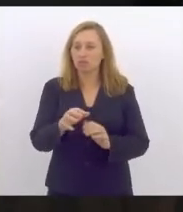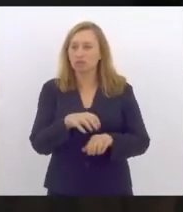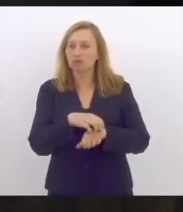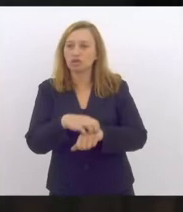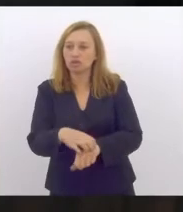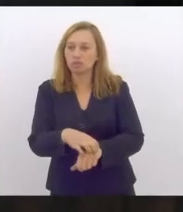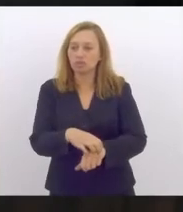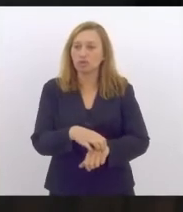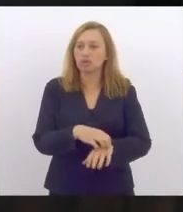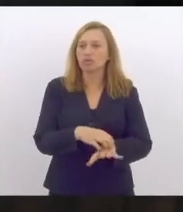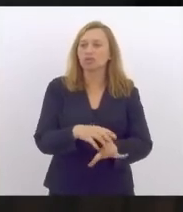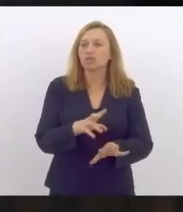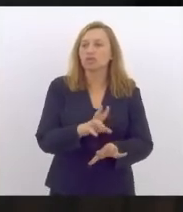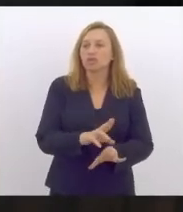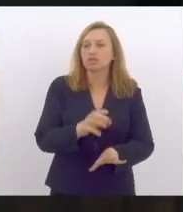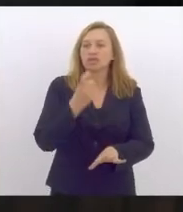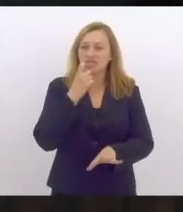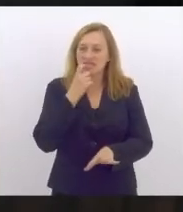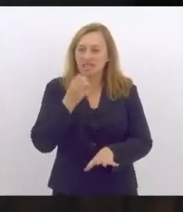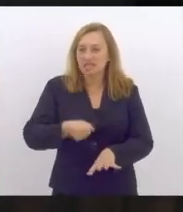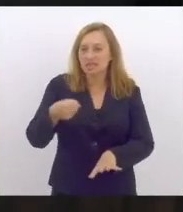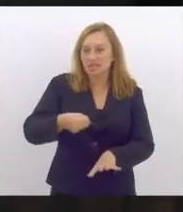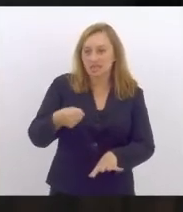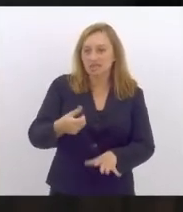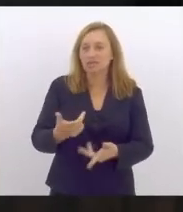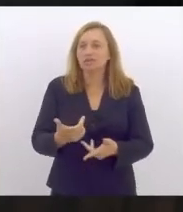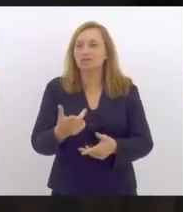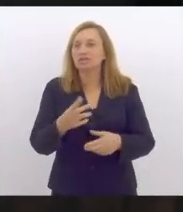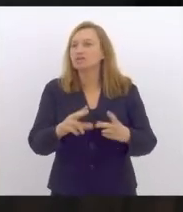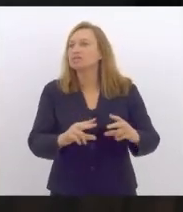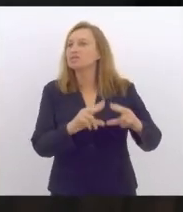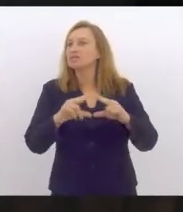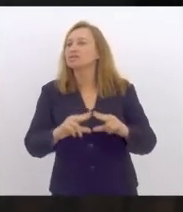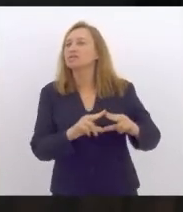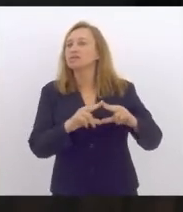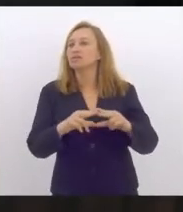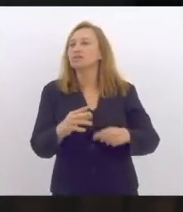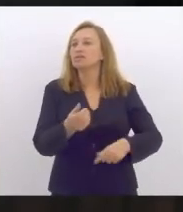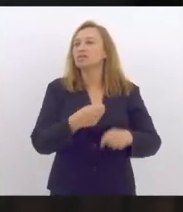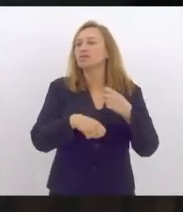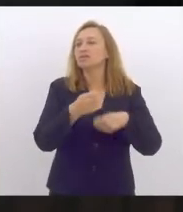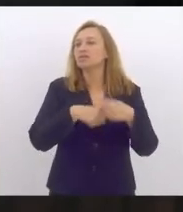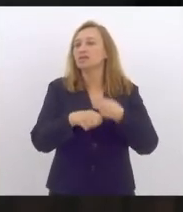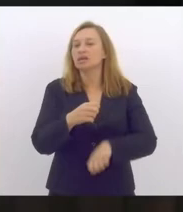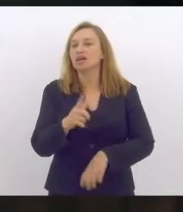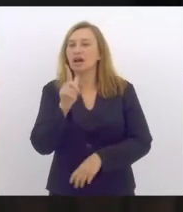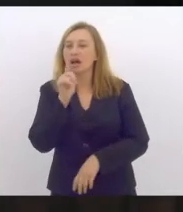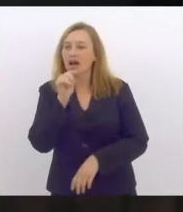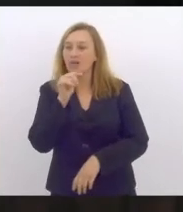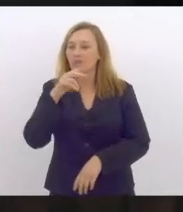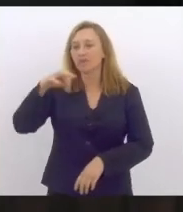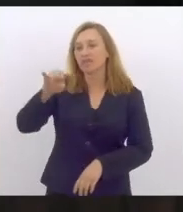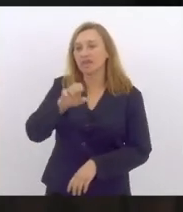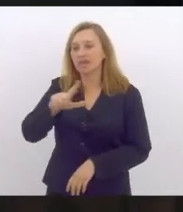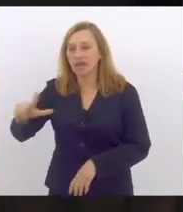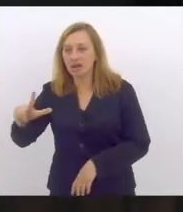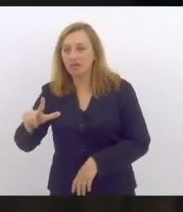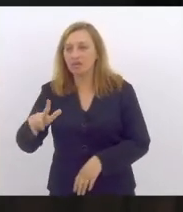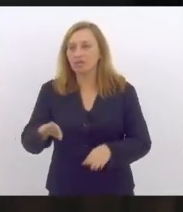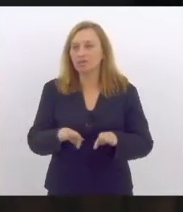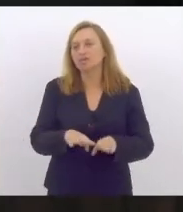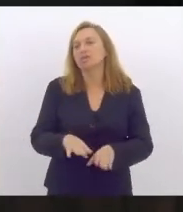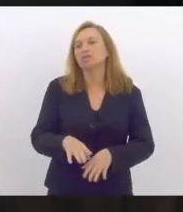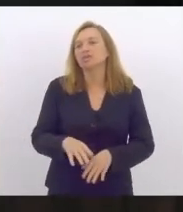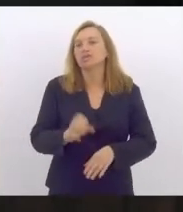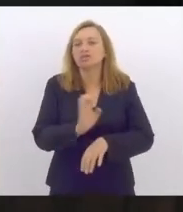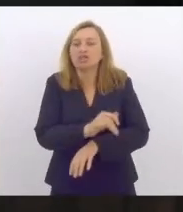vasilhames plásticos retornáveis utilizados no envasamento, industrialização e comercialização da água mineral potável de mesa e água adicionada de sais